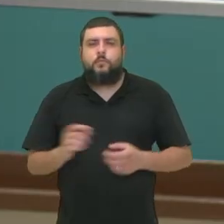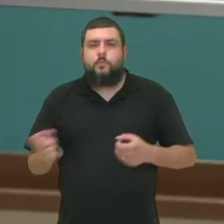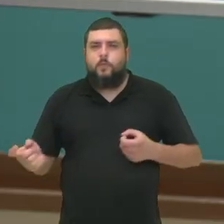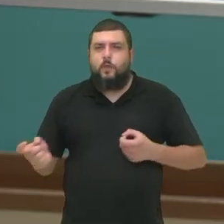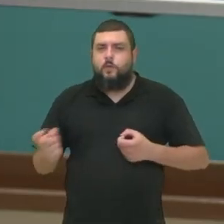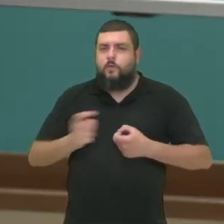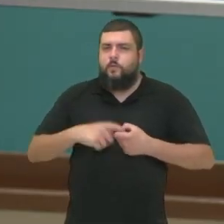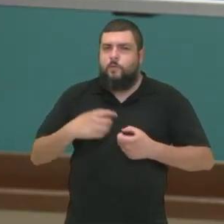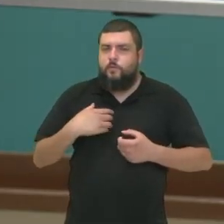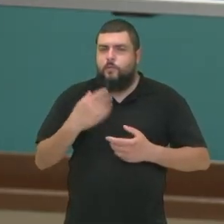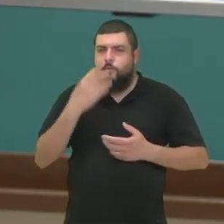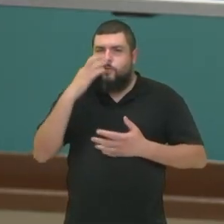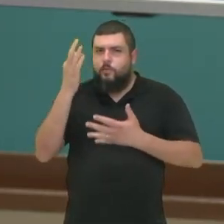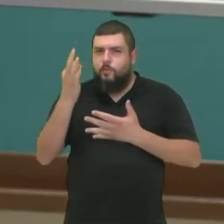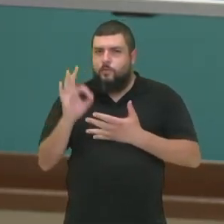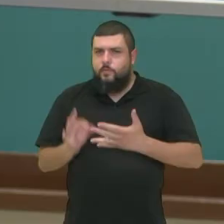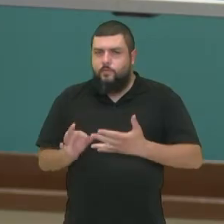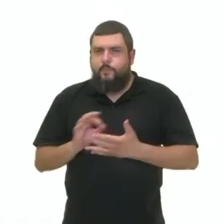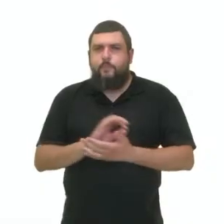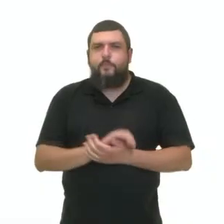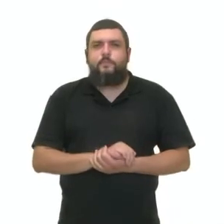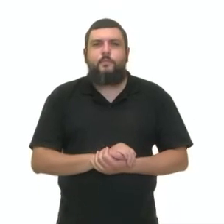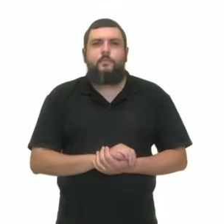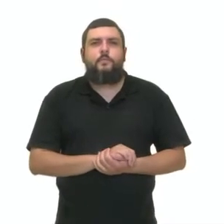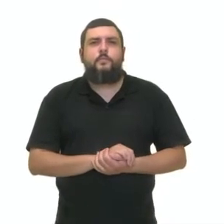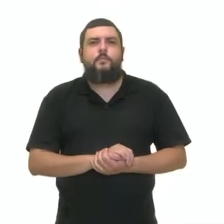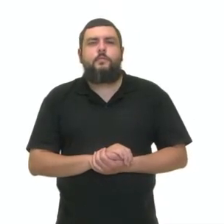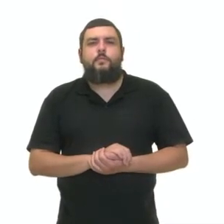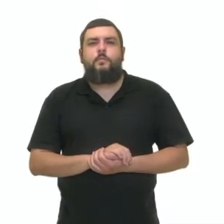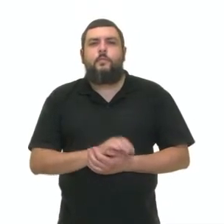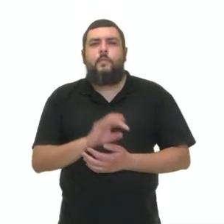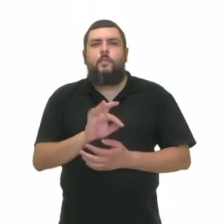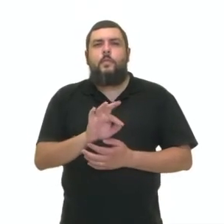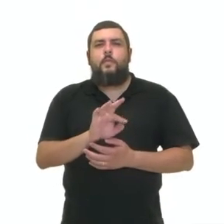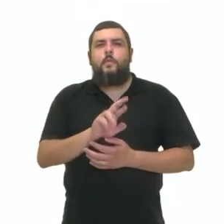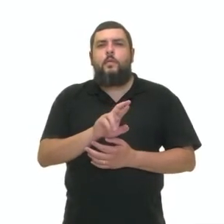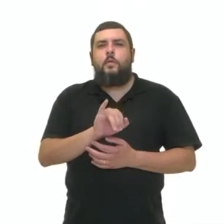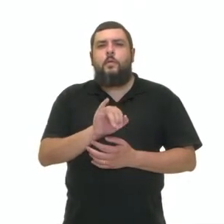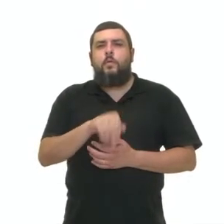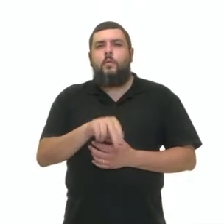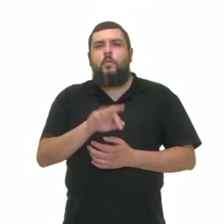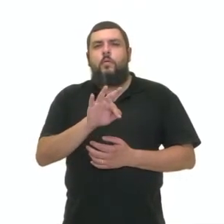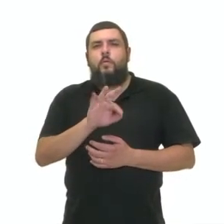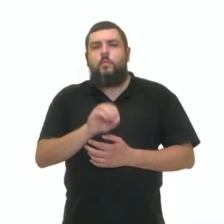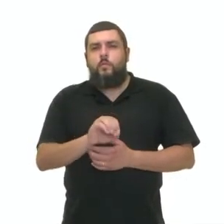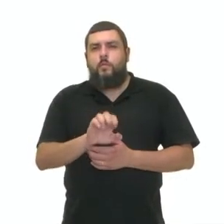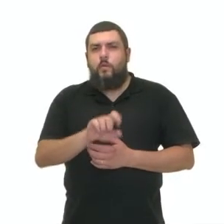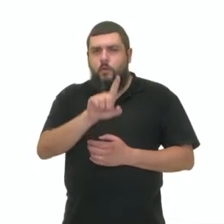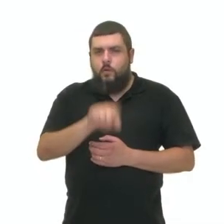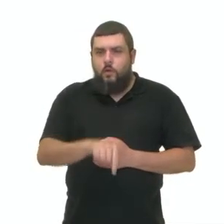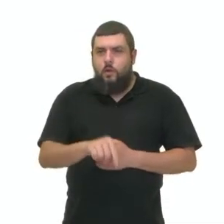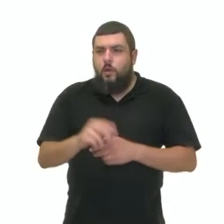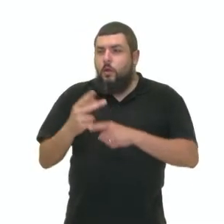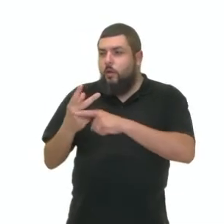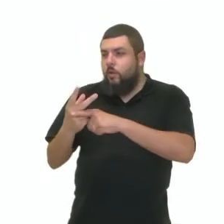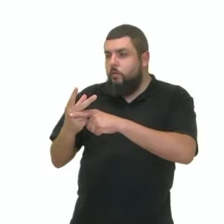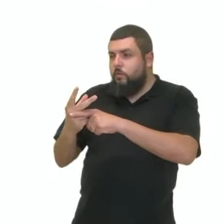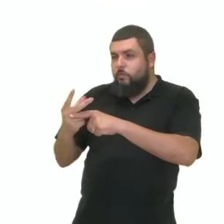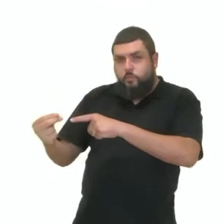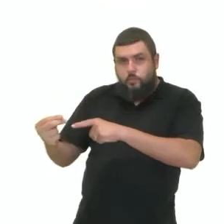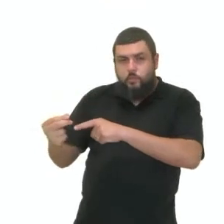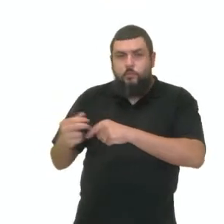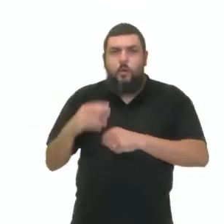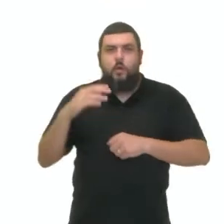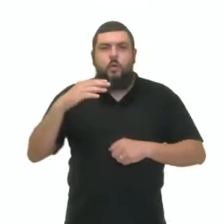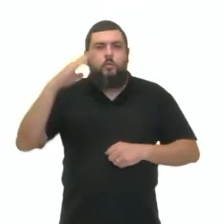Voltei. Bora lá corrigir essa? Triunfo era a liberação da entrada do exército dentro da cidade de Roma com o general após uma vitória em batalha,